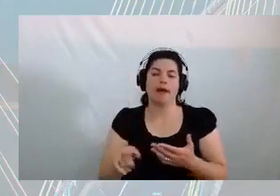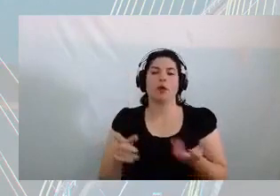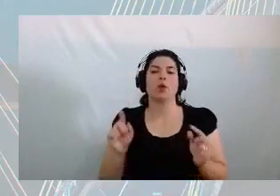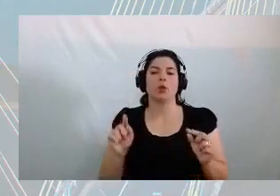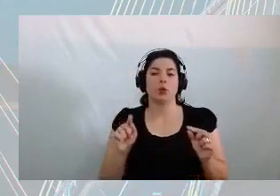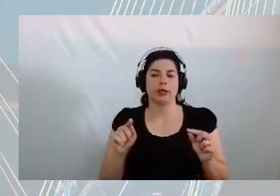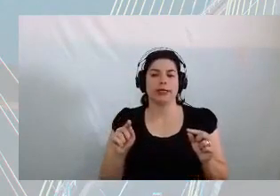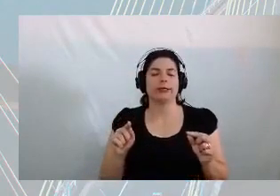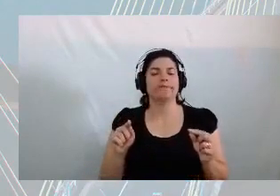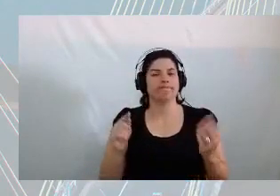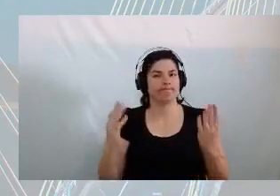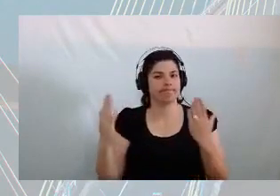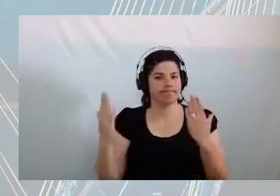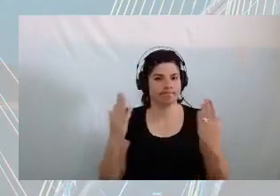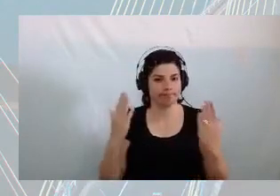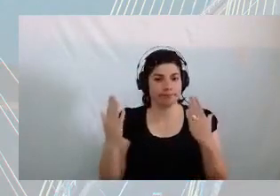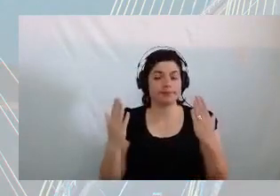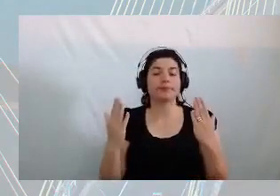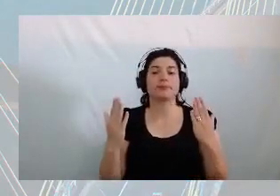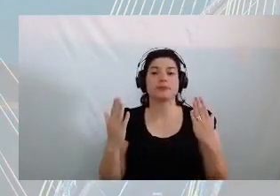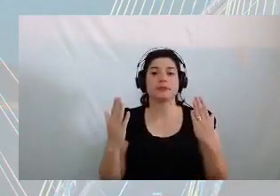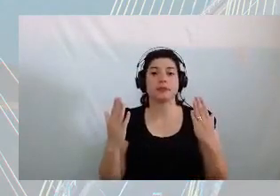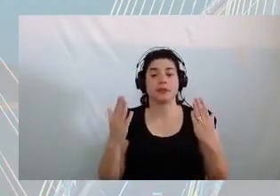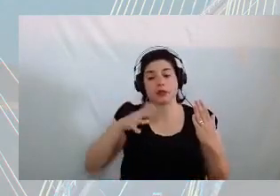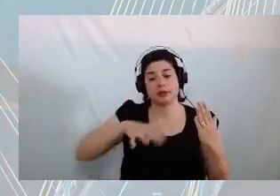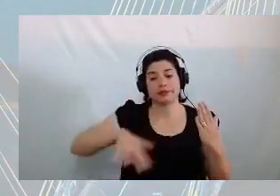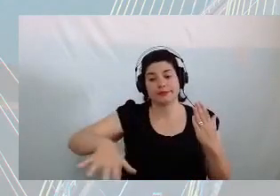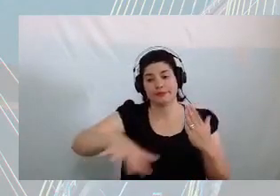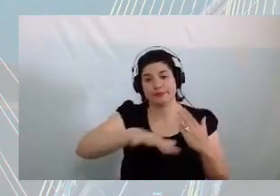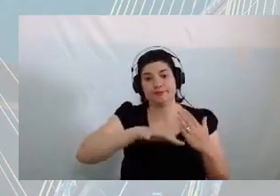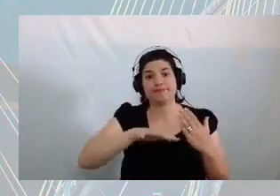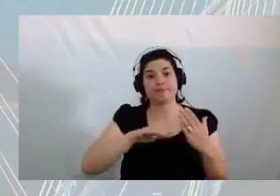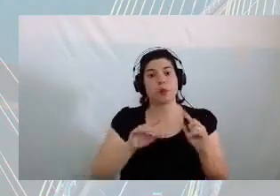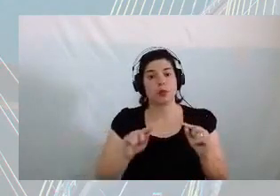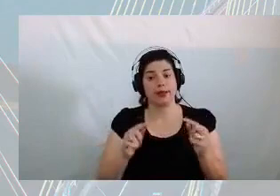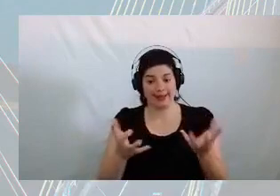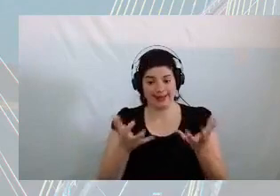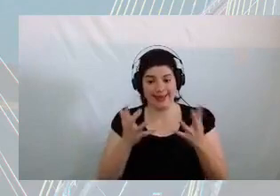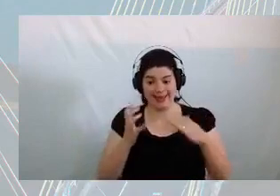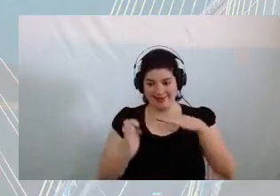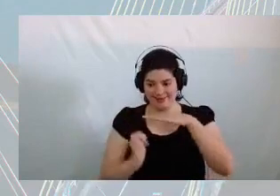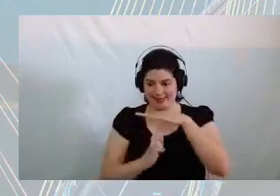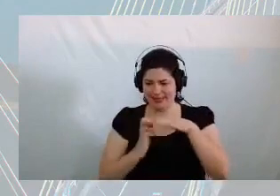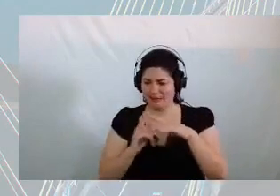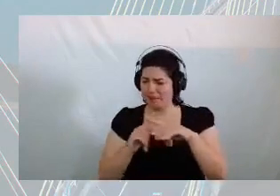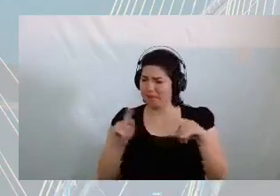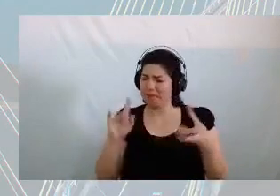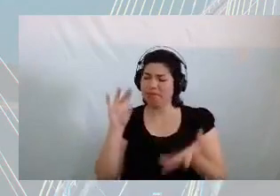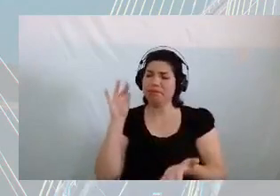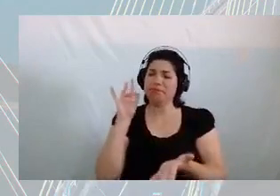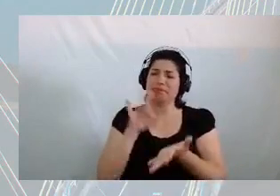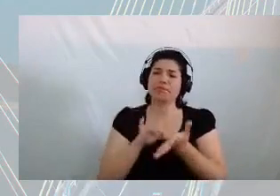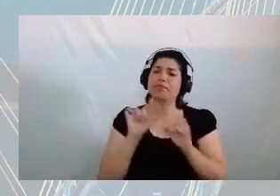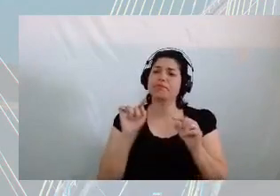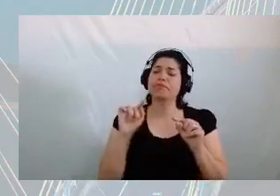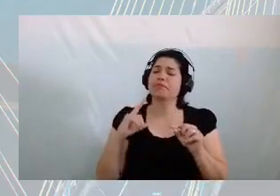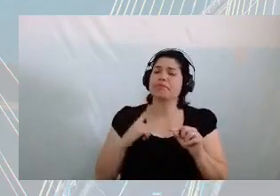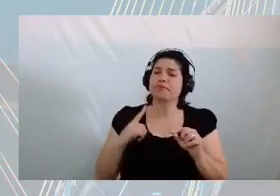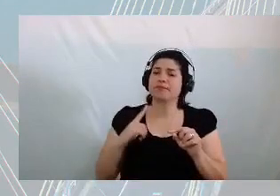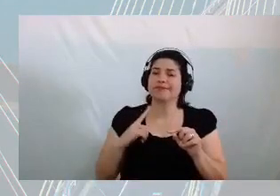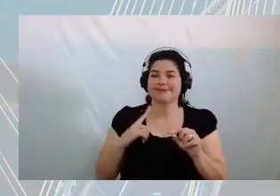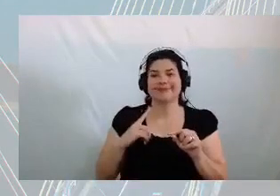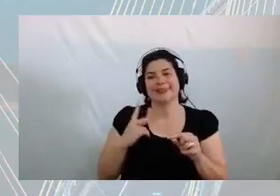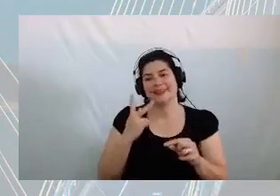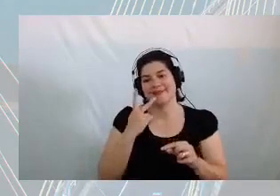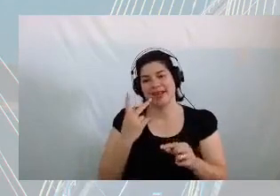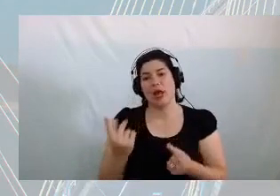balanço, um contraponto. No geral, se aspira a ser essa organização, mas qual é a realidade, né? O que a gente vai encontrar? Quando a gente fala de